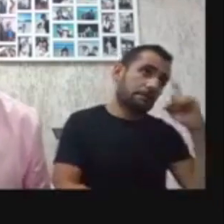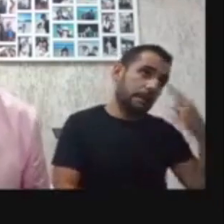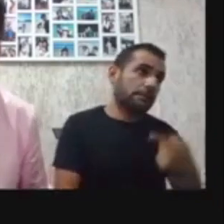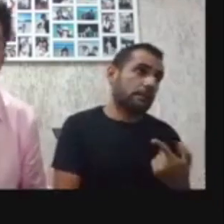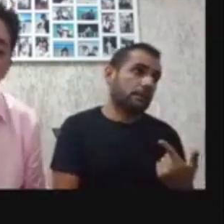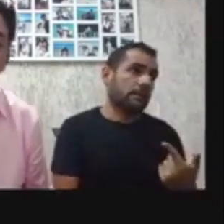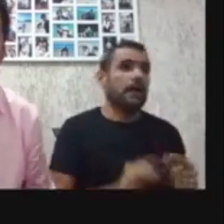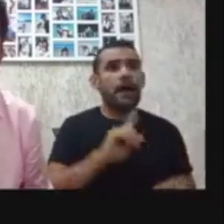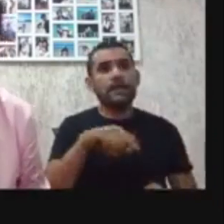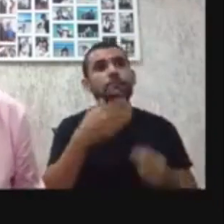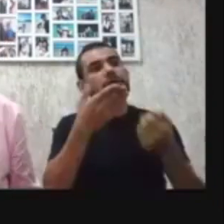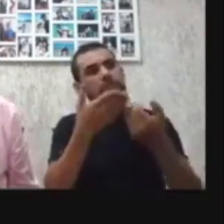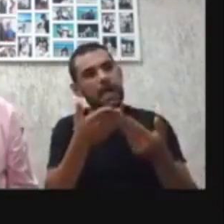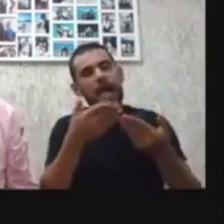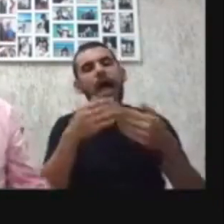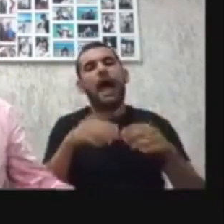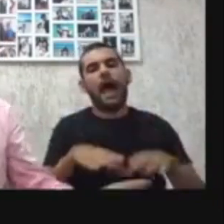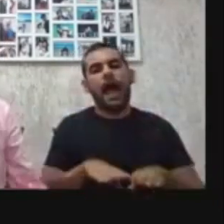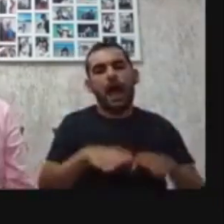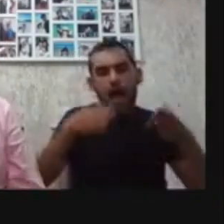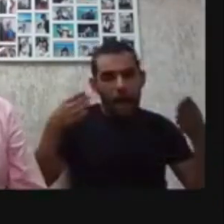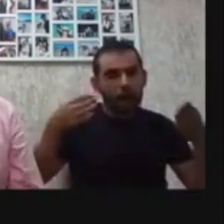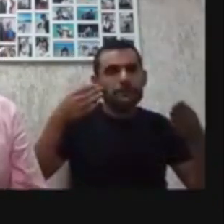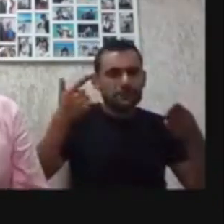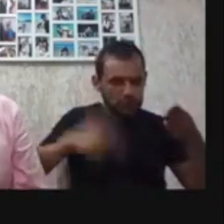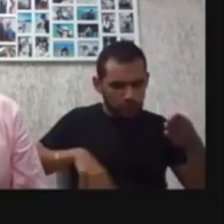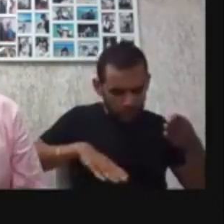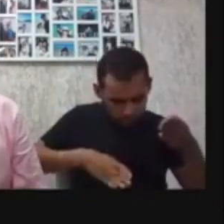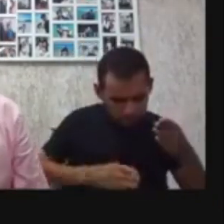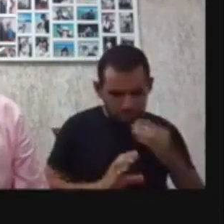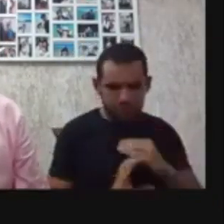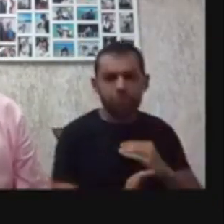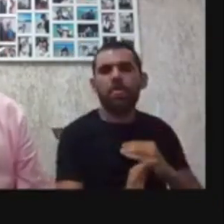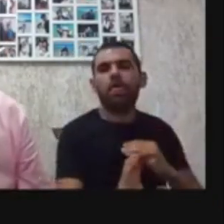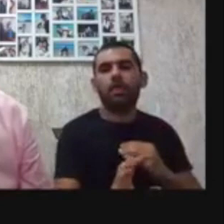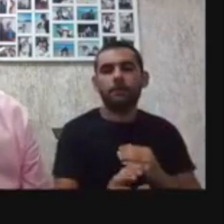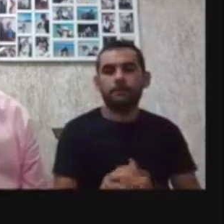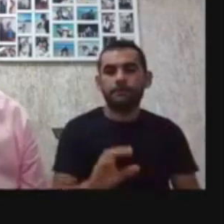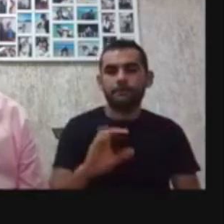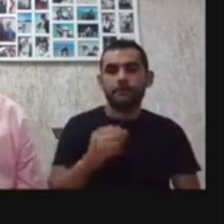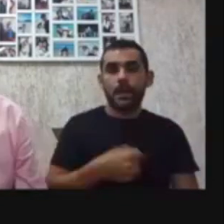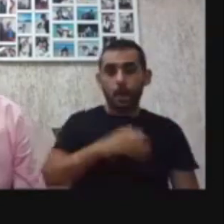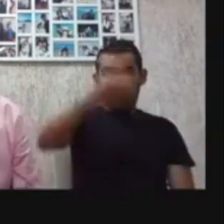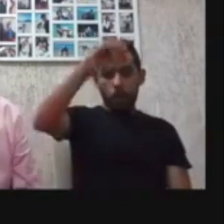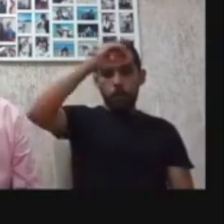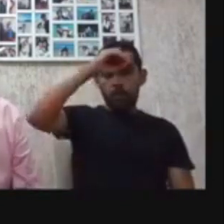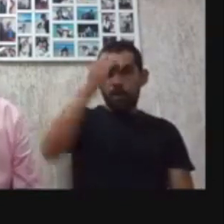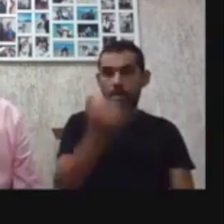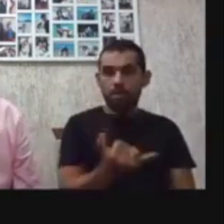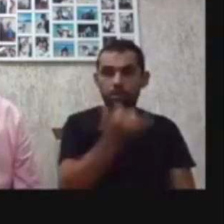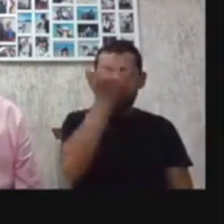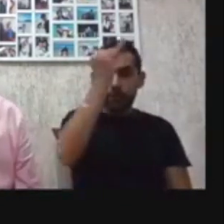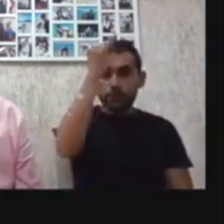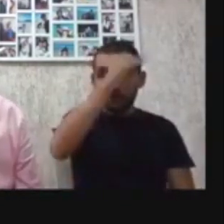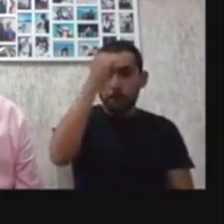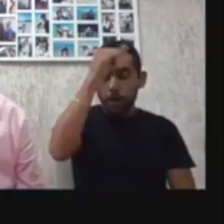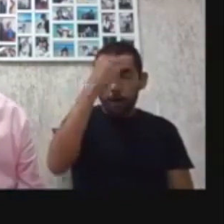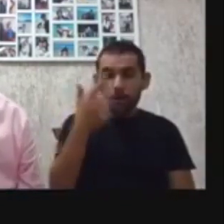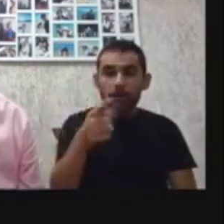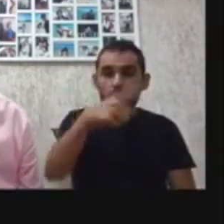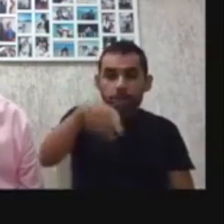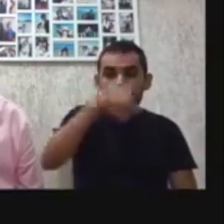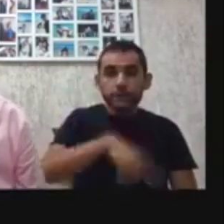depois? Ah, depois nós abrimos de novo para ligar. Oh, é isso mesmo. É chamar a gente de otário. Falar com a população, vocês